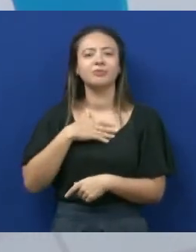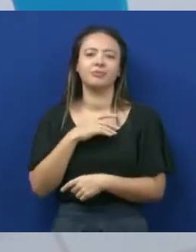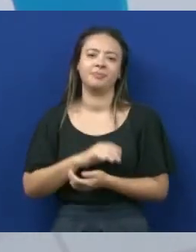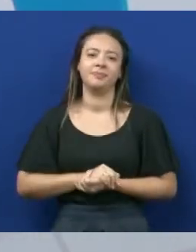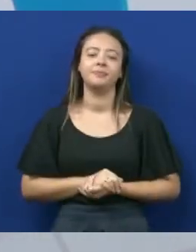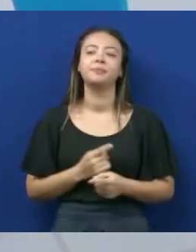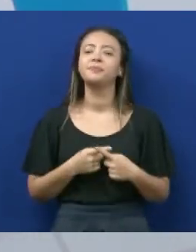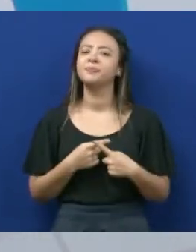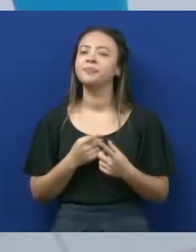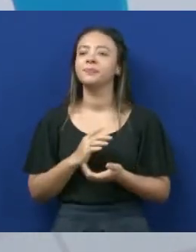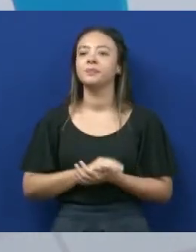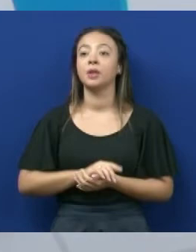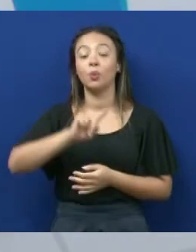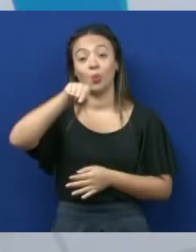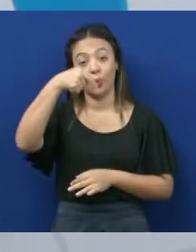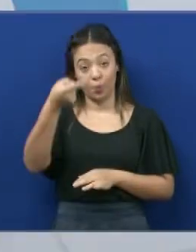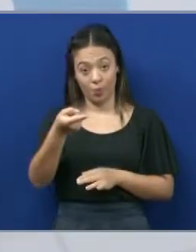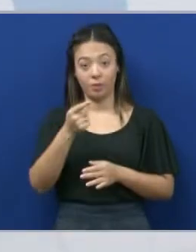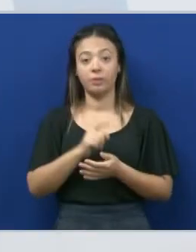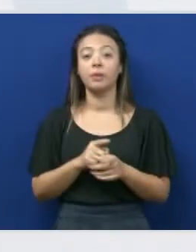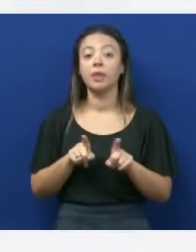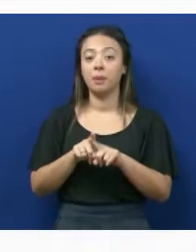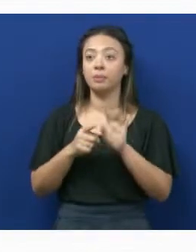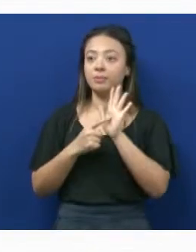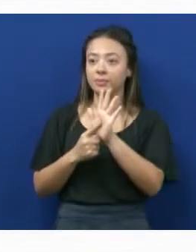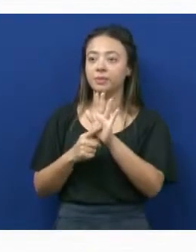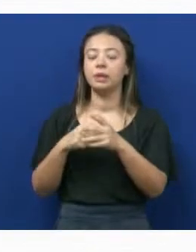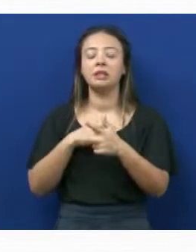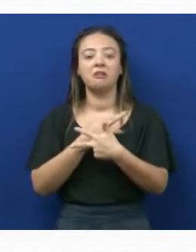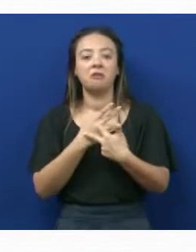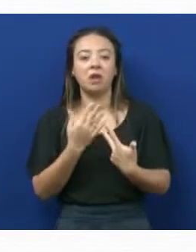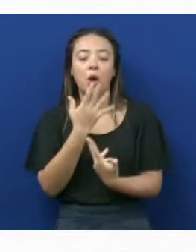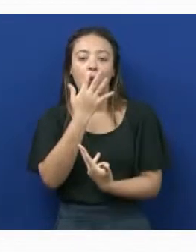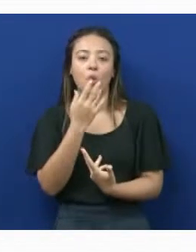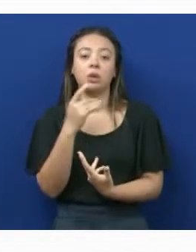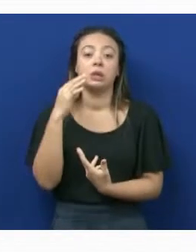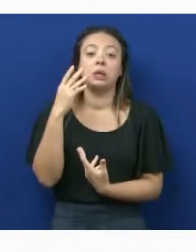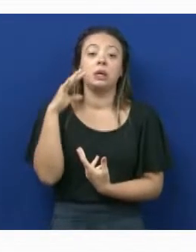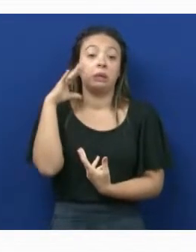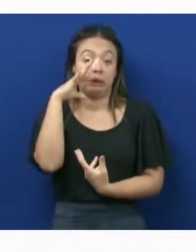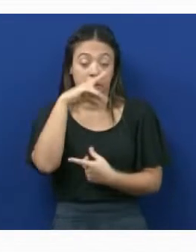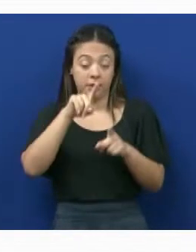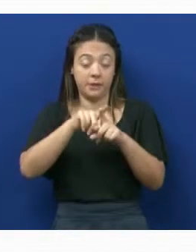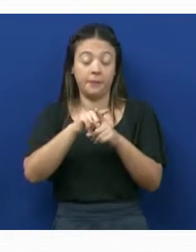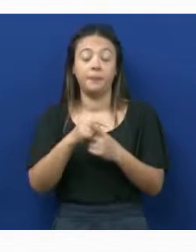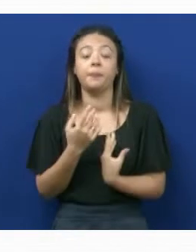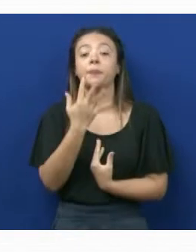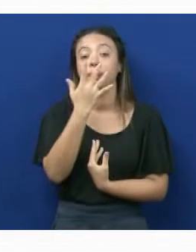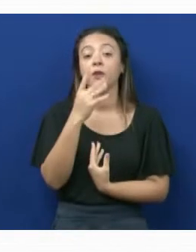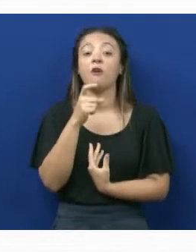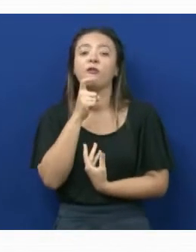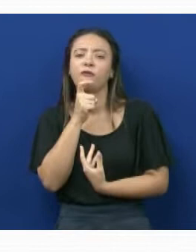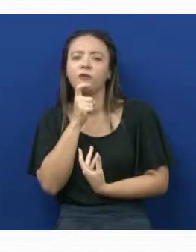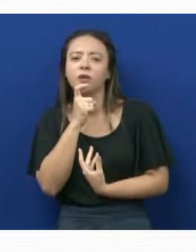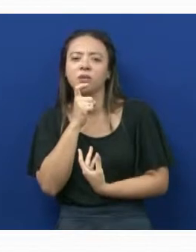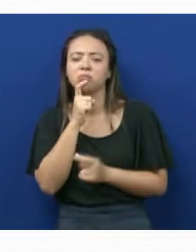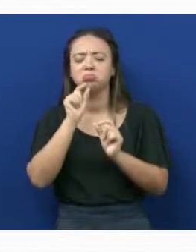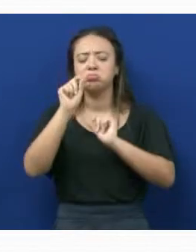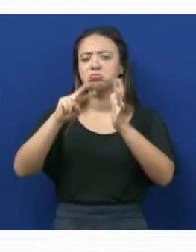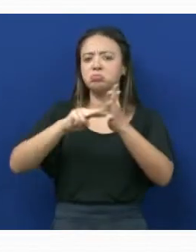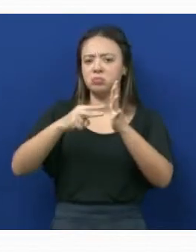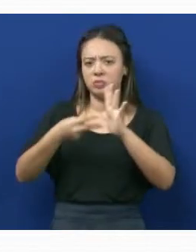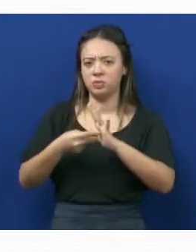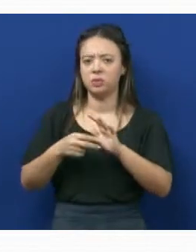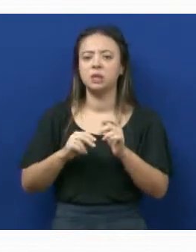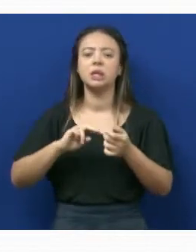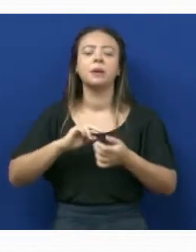para o próximo slide, onde nós também temos cores quentes, cores frias, tá certo? Que isso aí também vai